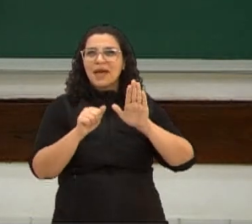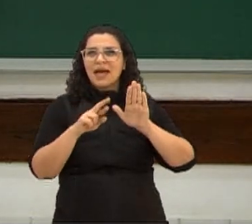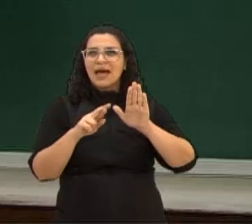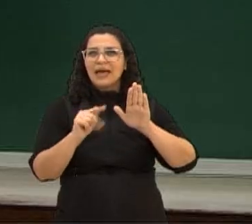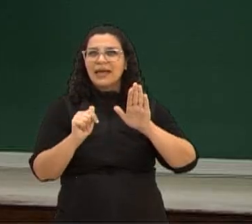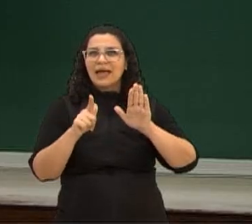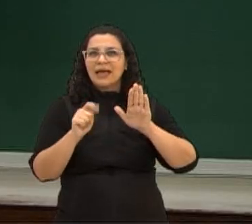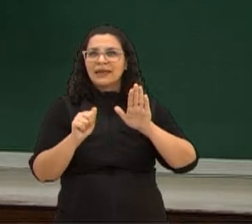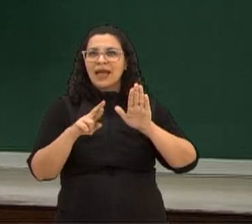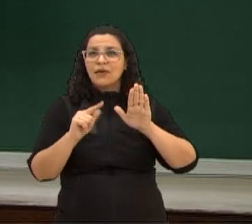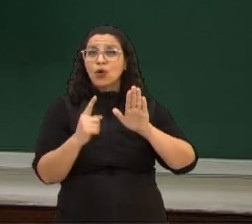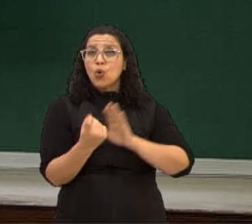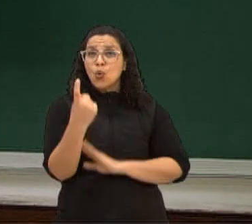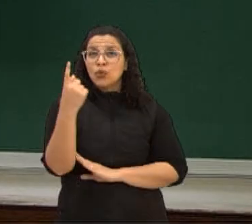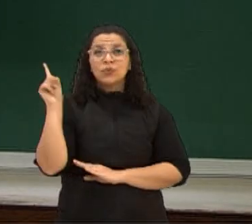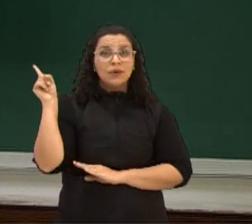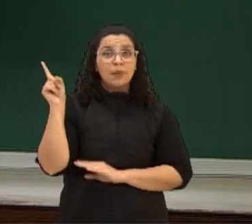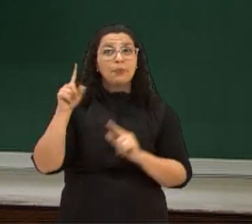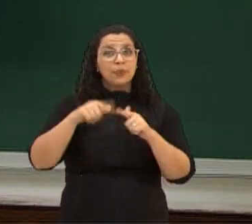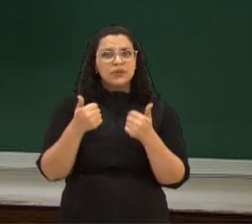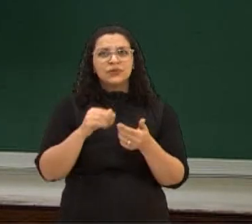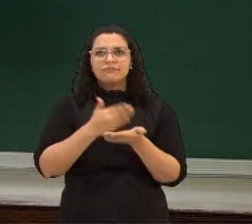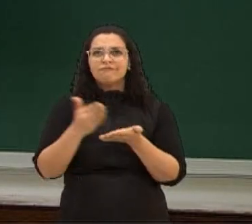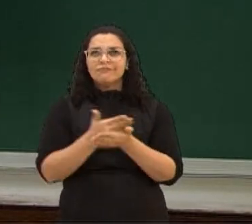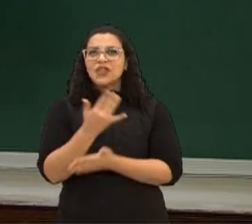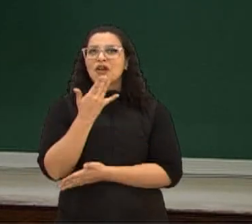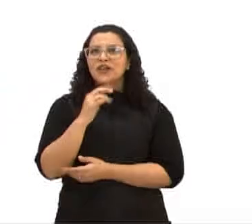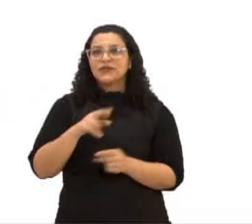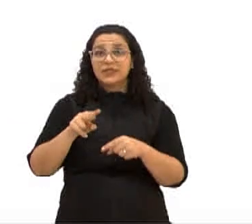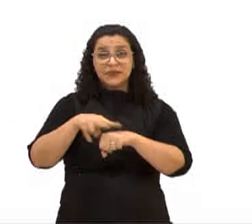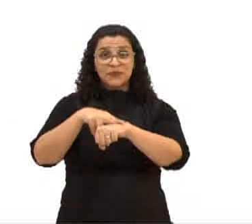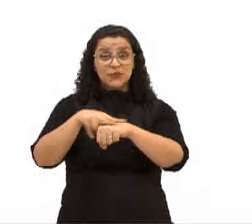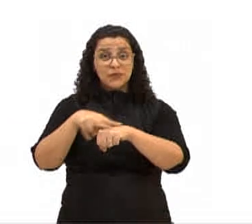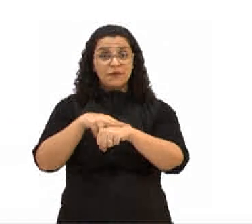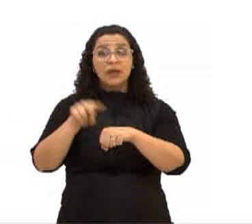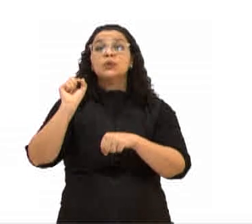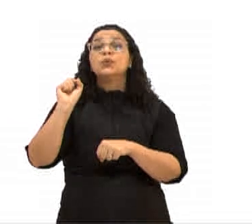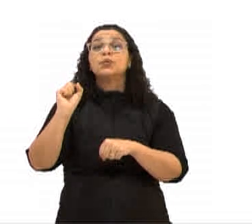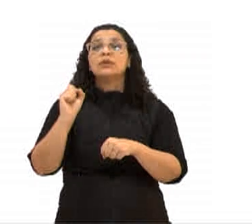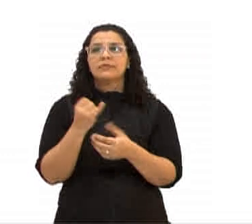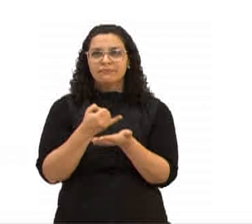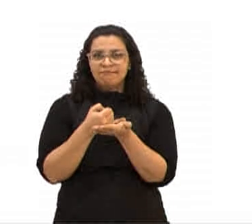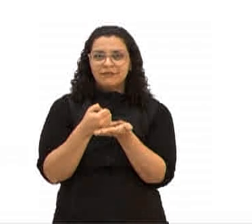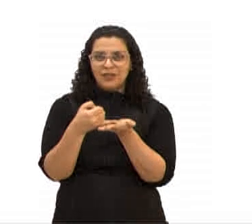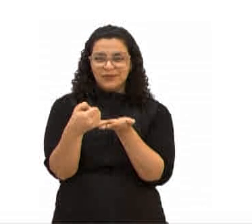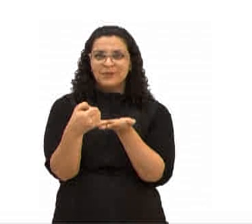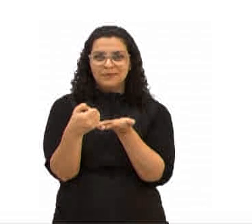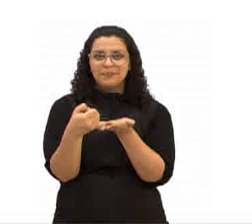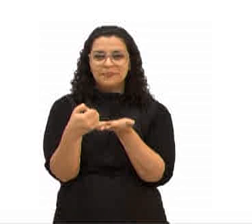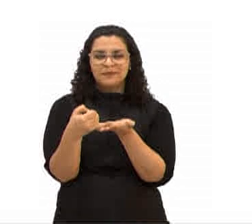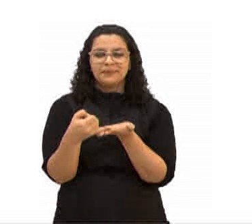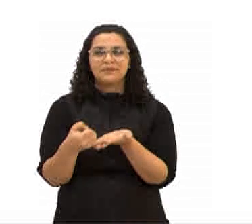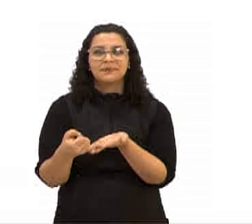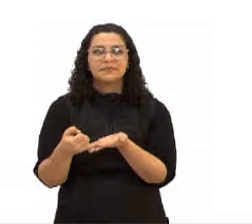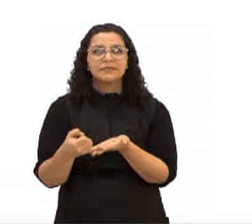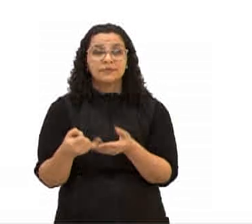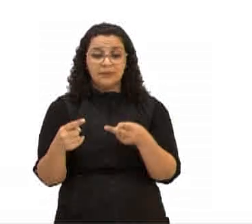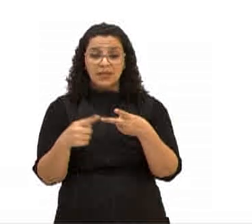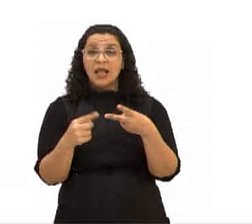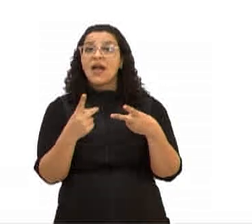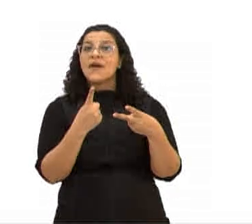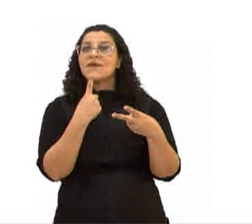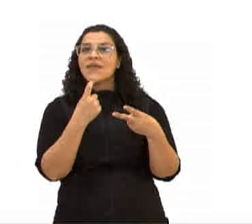separei em cores para vocês perceberem. Então, em verde, eu tenho o quê? A introdução.